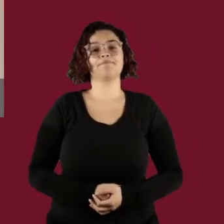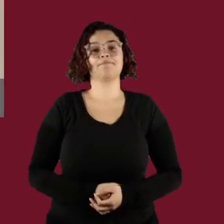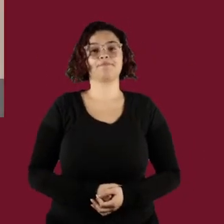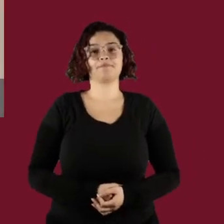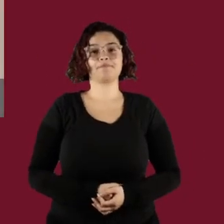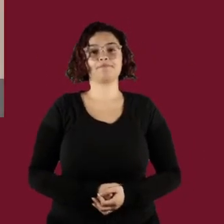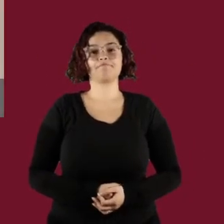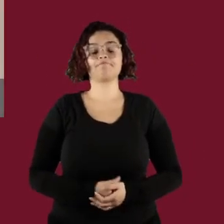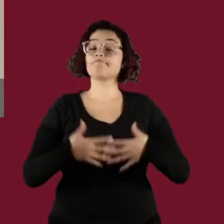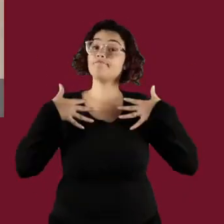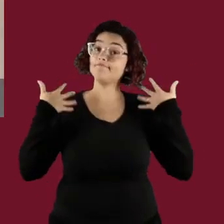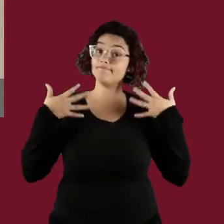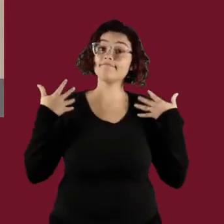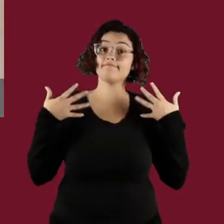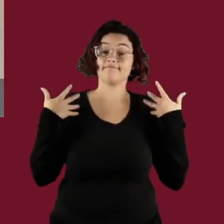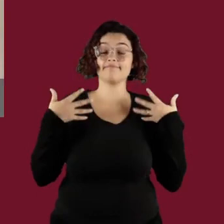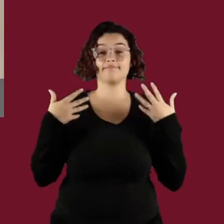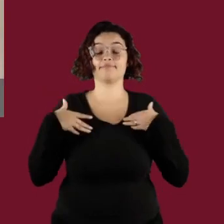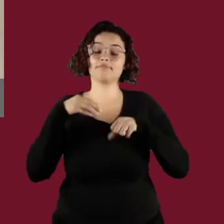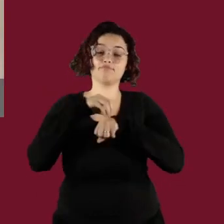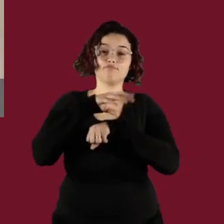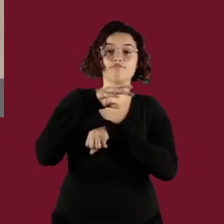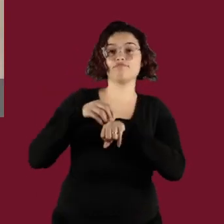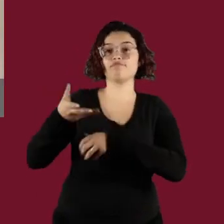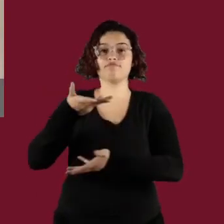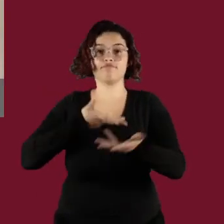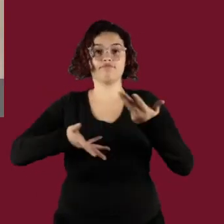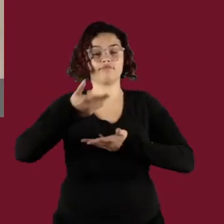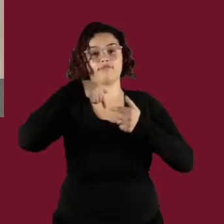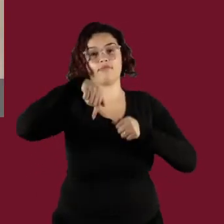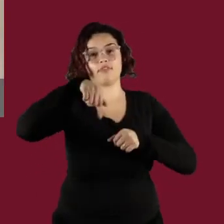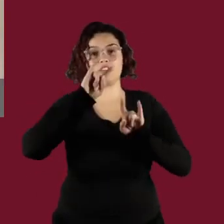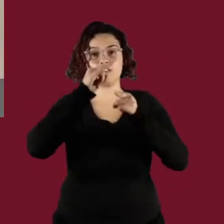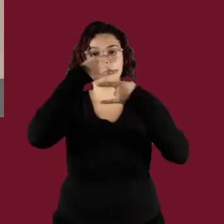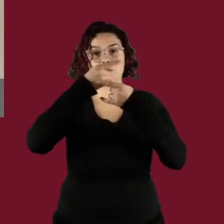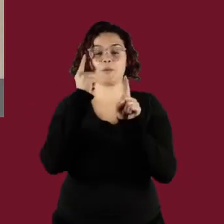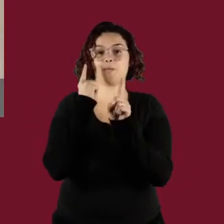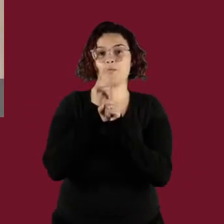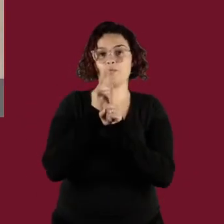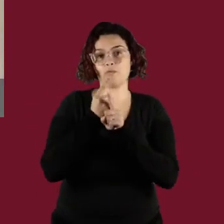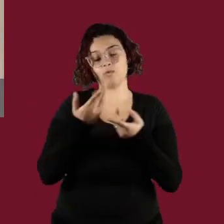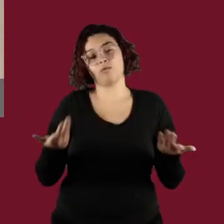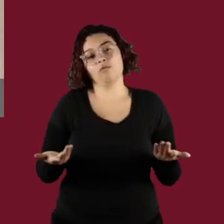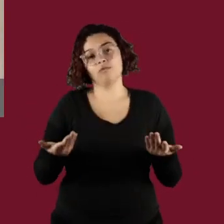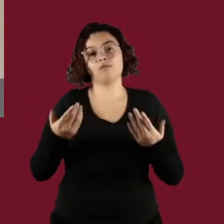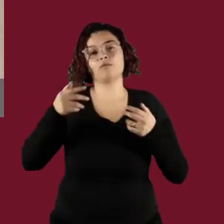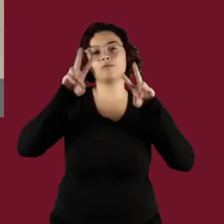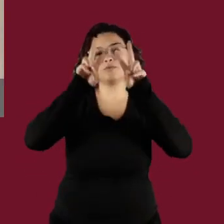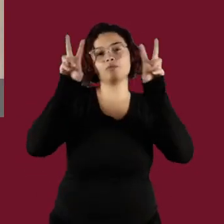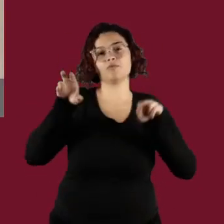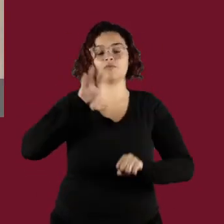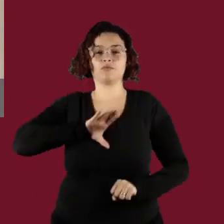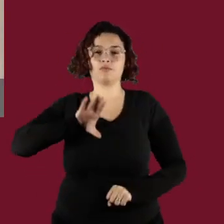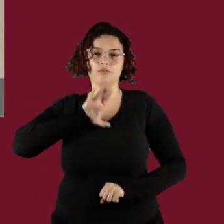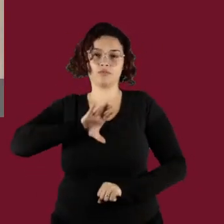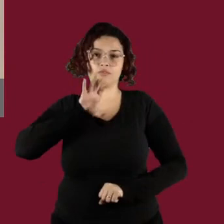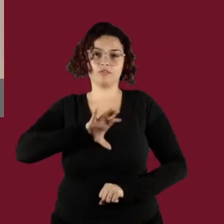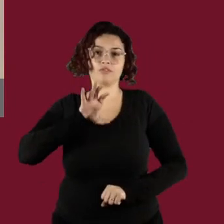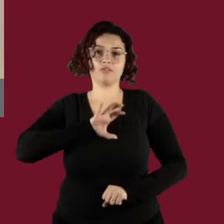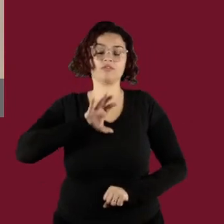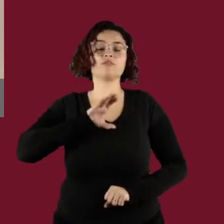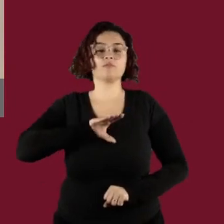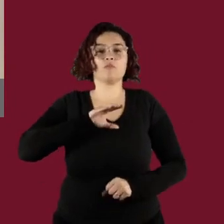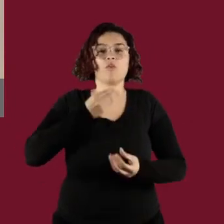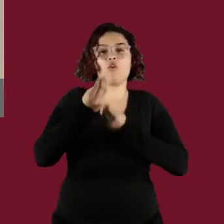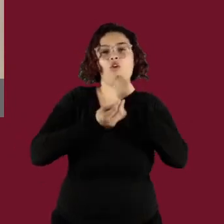Bem, é uma alegria fazer a mediação desse encontro. Hoje nós vamos falar sobre a língua portuguesa na ONU News e também